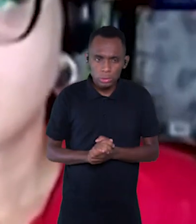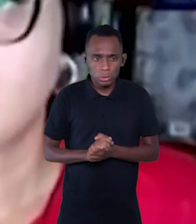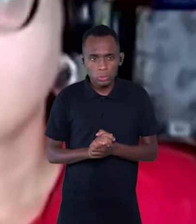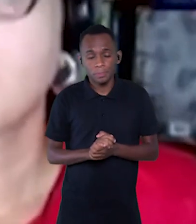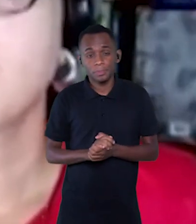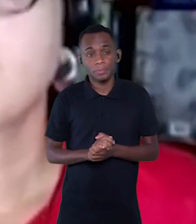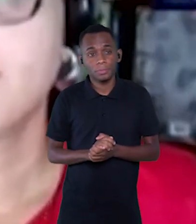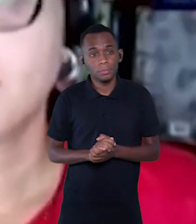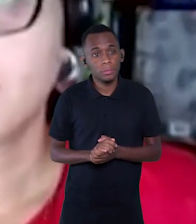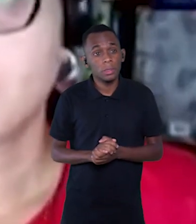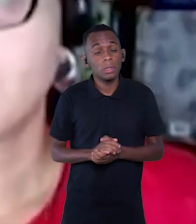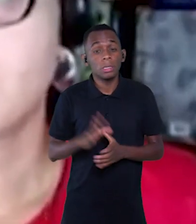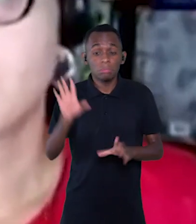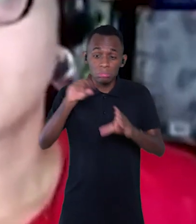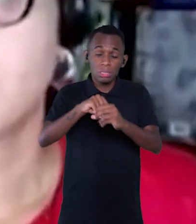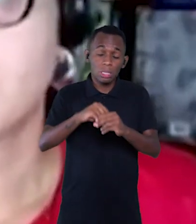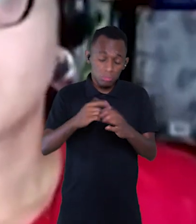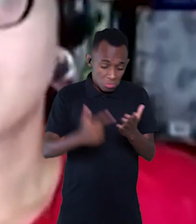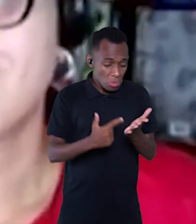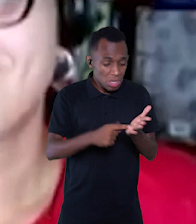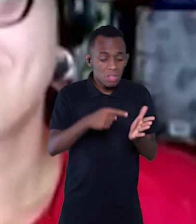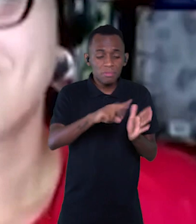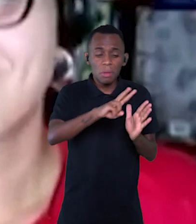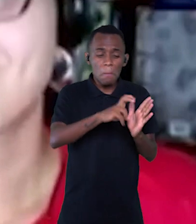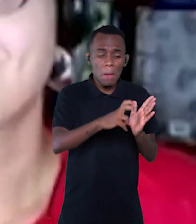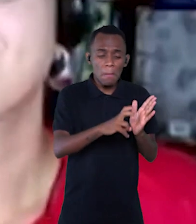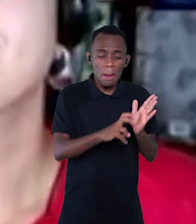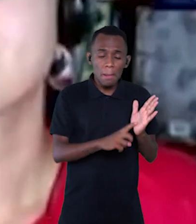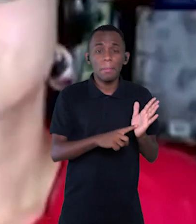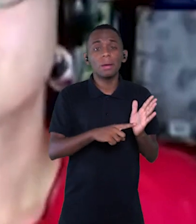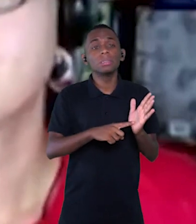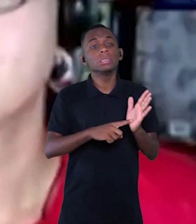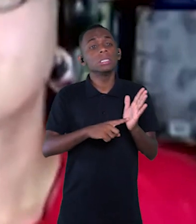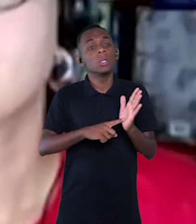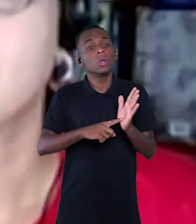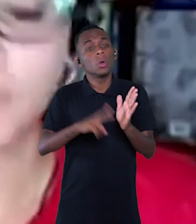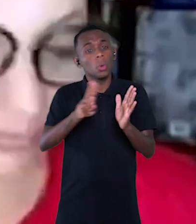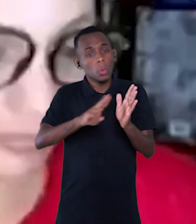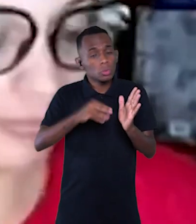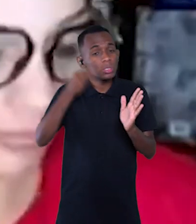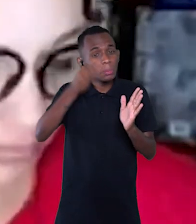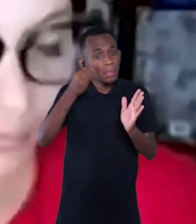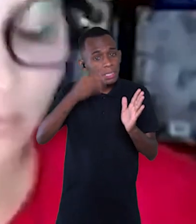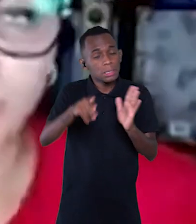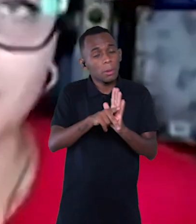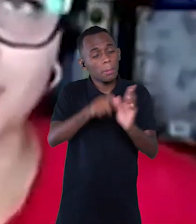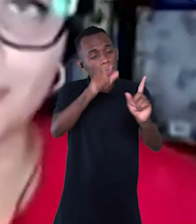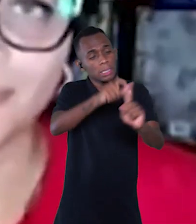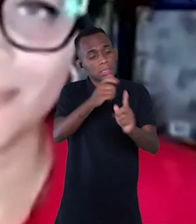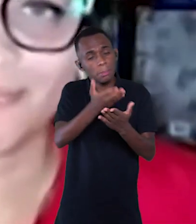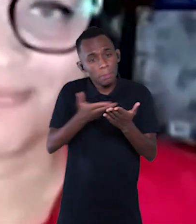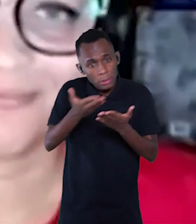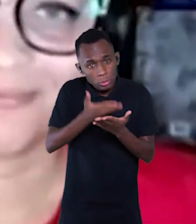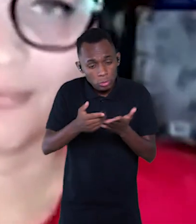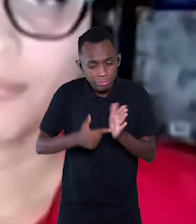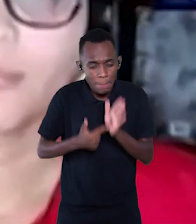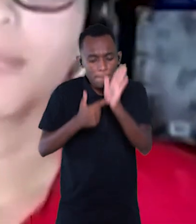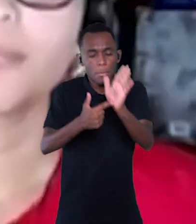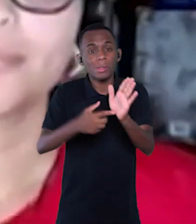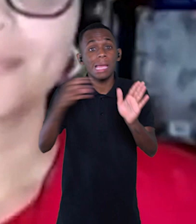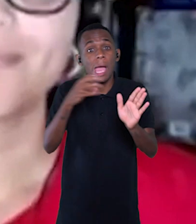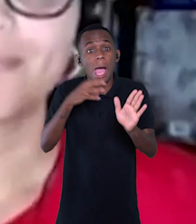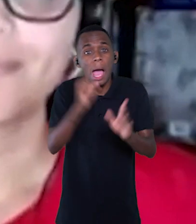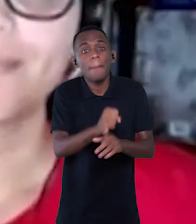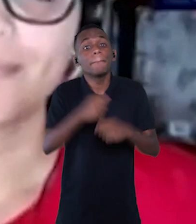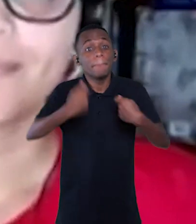né? De forma, aqui para o livro, né? Por meio das histórias dos seus pacientes, você traz essa urgência,